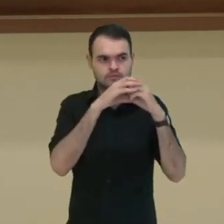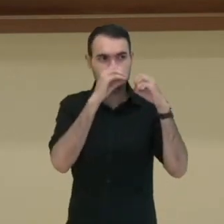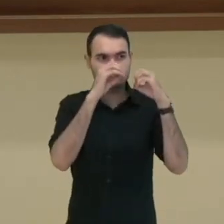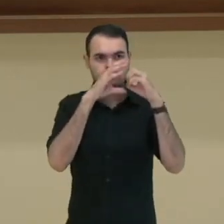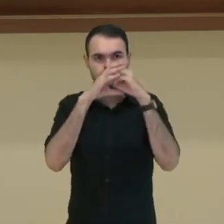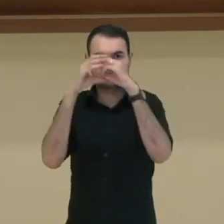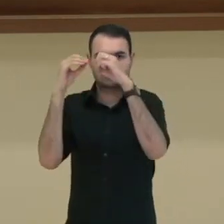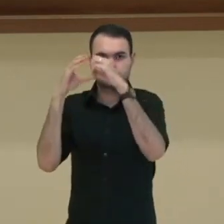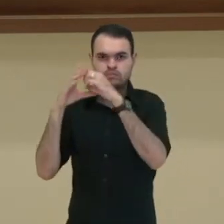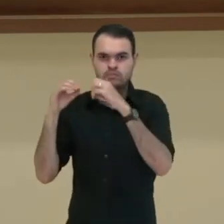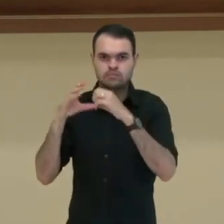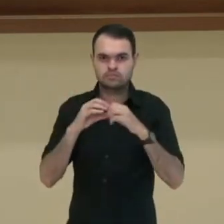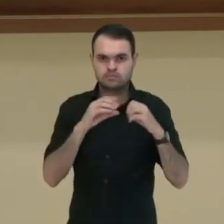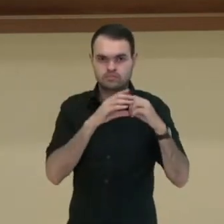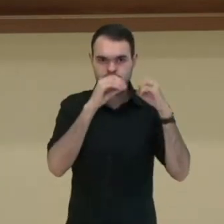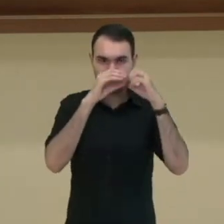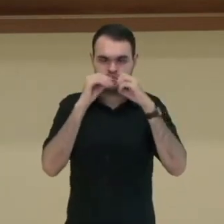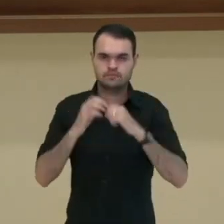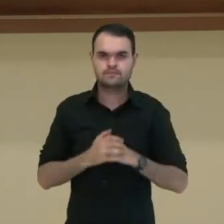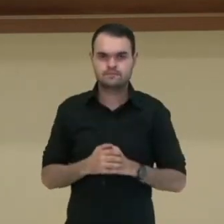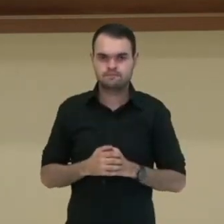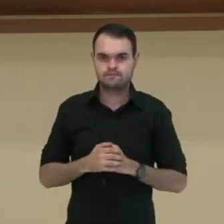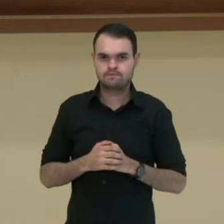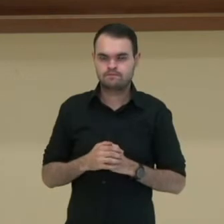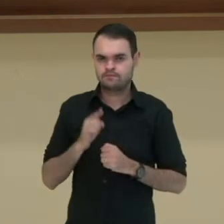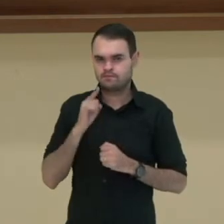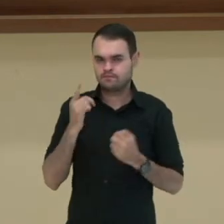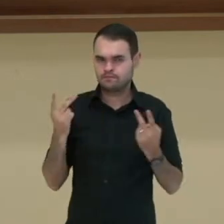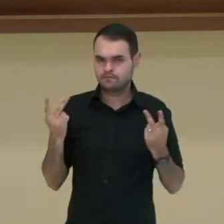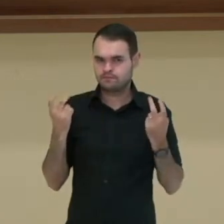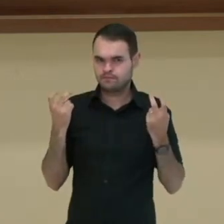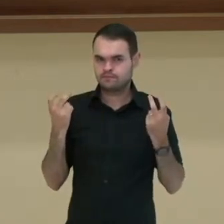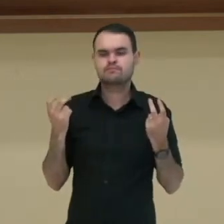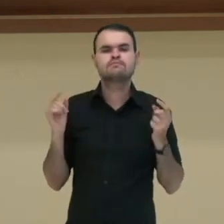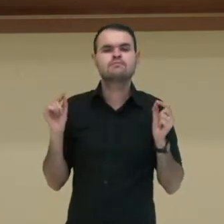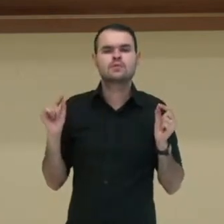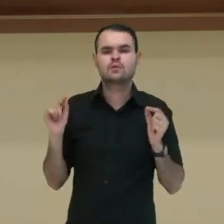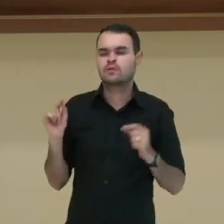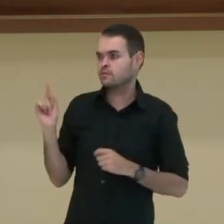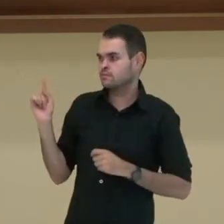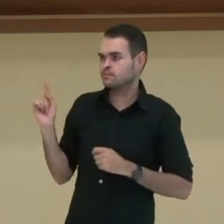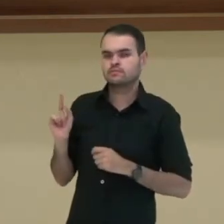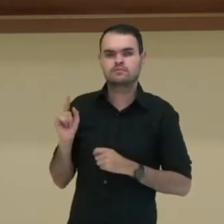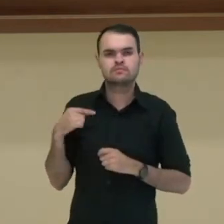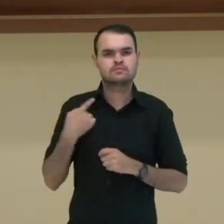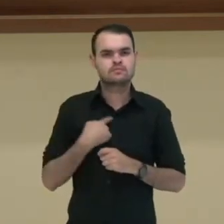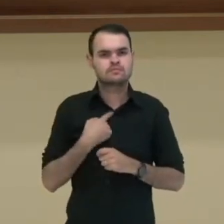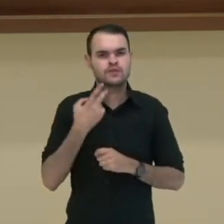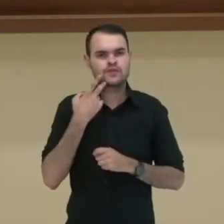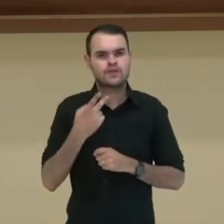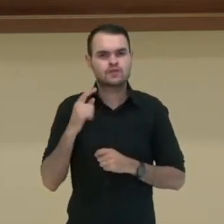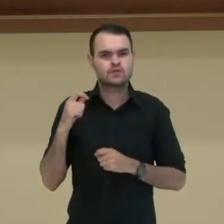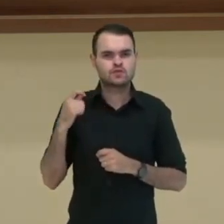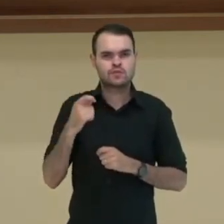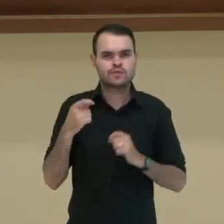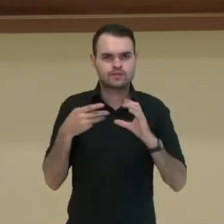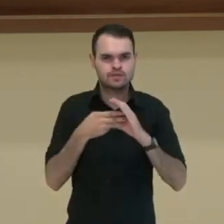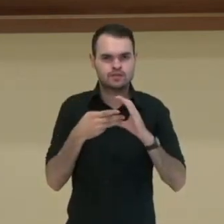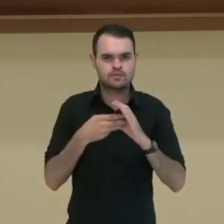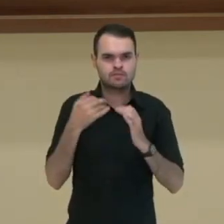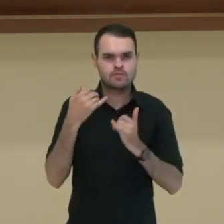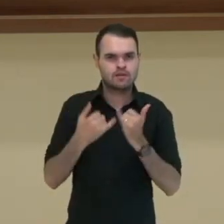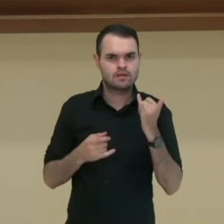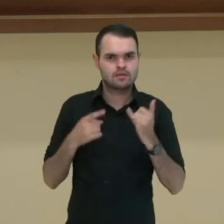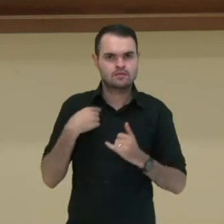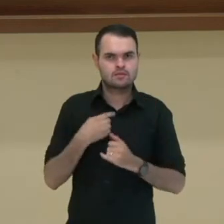né? Então, o centríolo ele está aqui trabalhando. Você está percebendo que quando a gente está falando aqui da célula, dá a impressão que a gente está